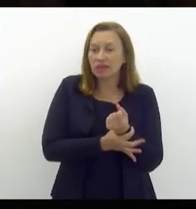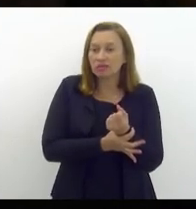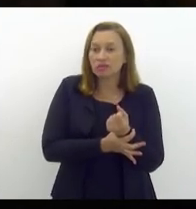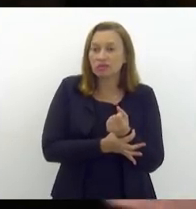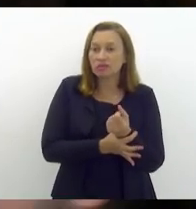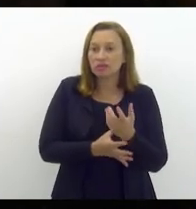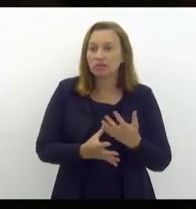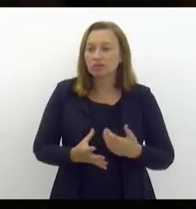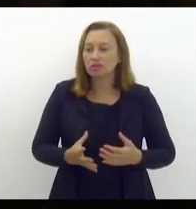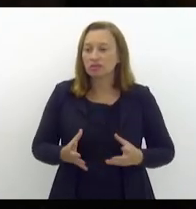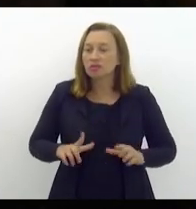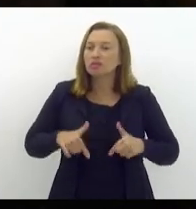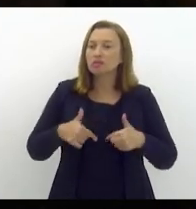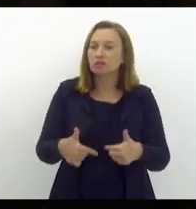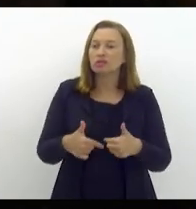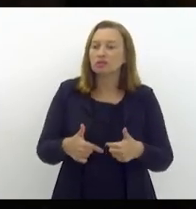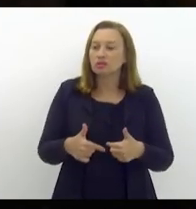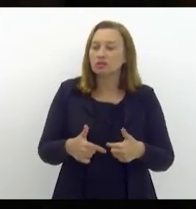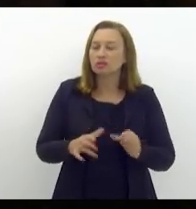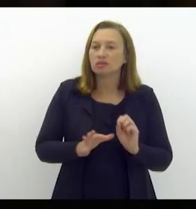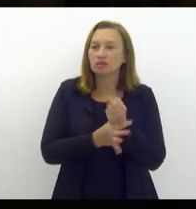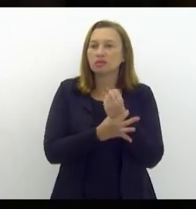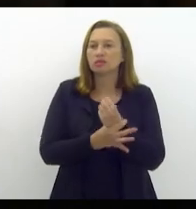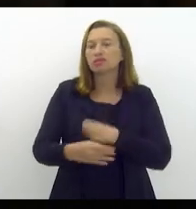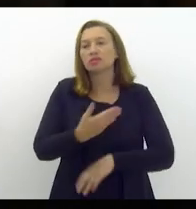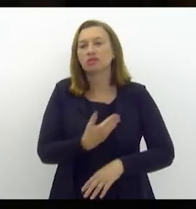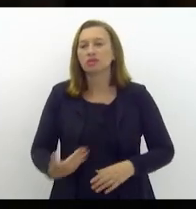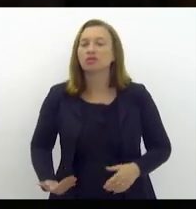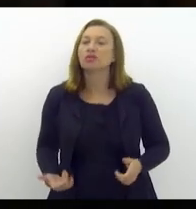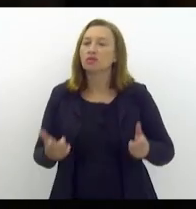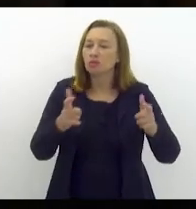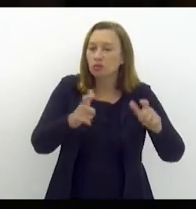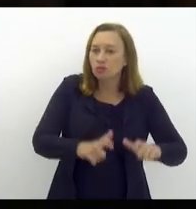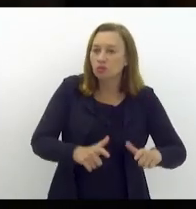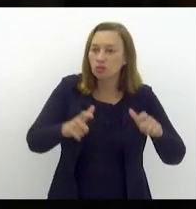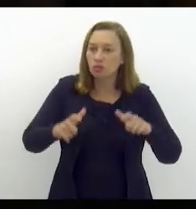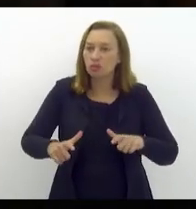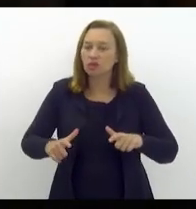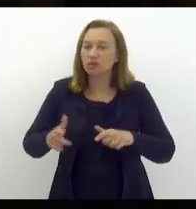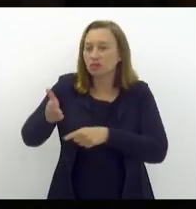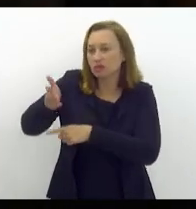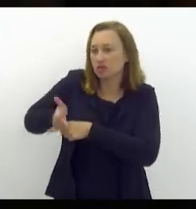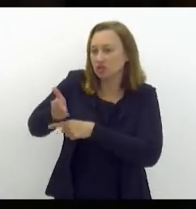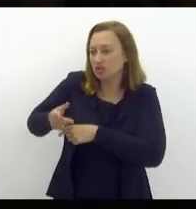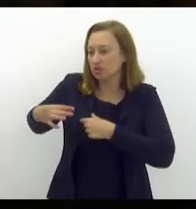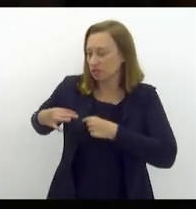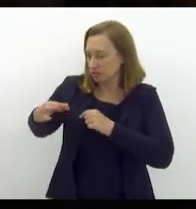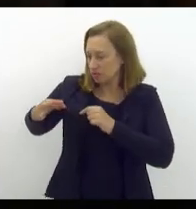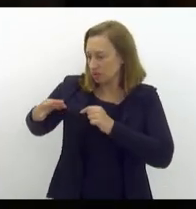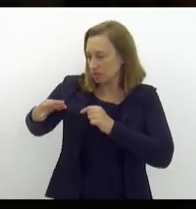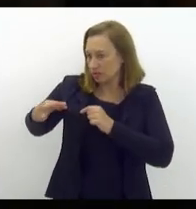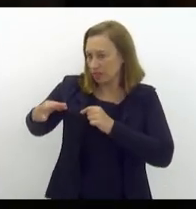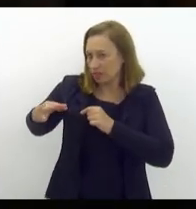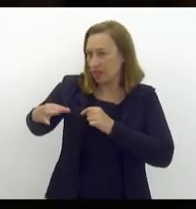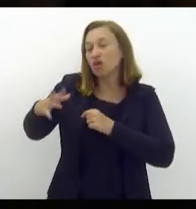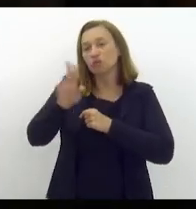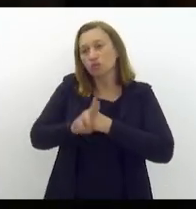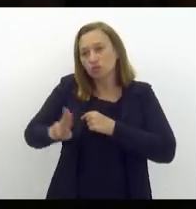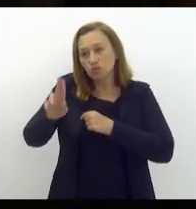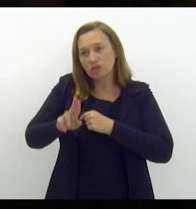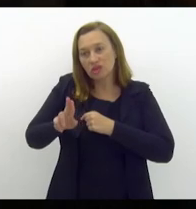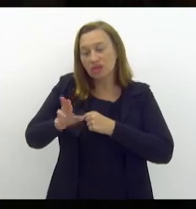uma melhor atuação da segurança pública em espaços onde as câmeras corporais são utilizadas de